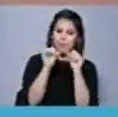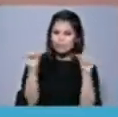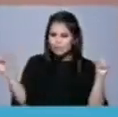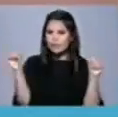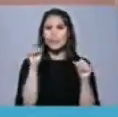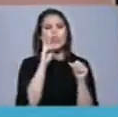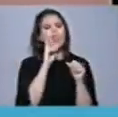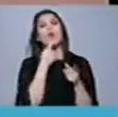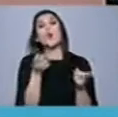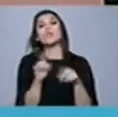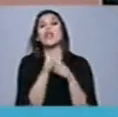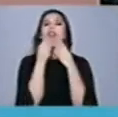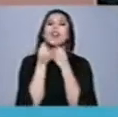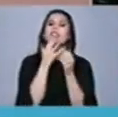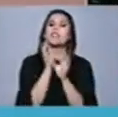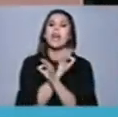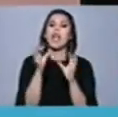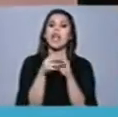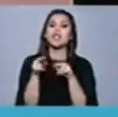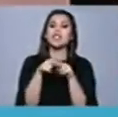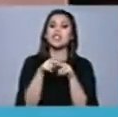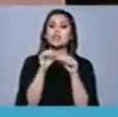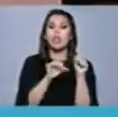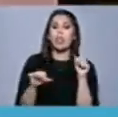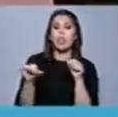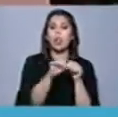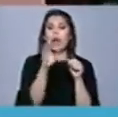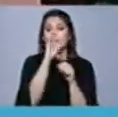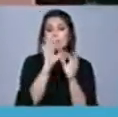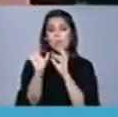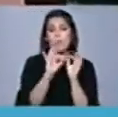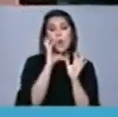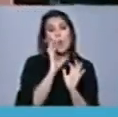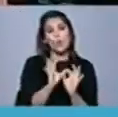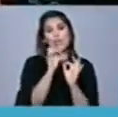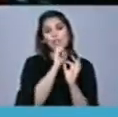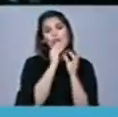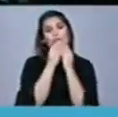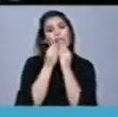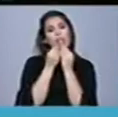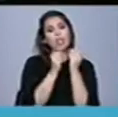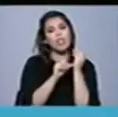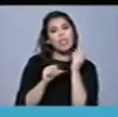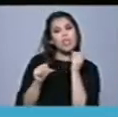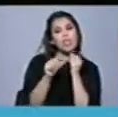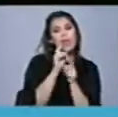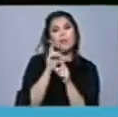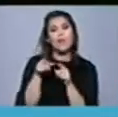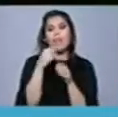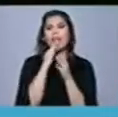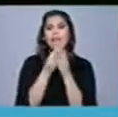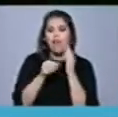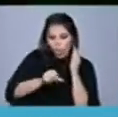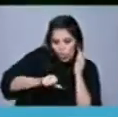Também ficam deliciosos servidos com ganache de chocolate. Quando a fizer, tenham cuidado de a deixar um bocadinho mais líquida. Exatamente para depois também ter ali uma